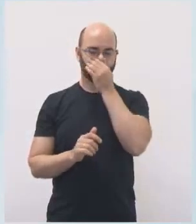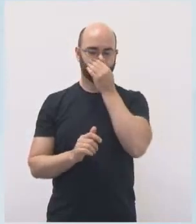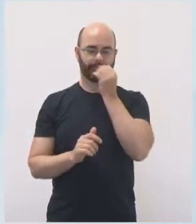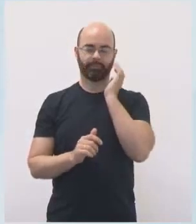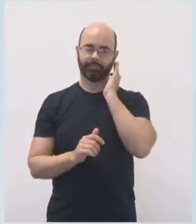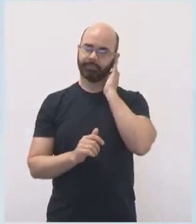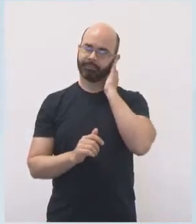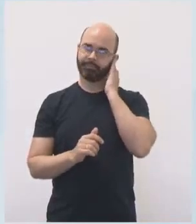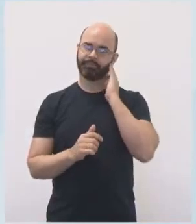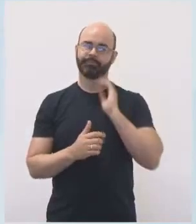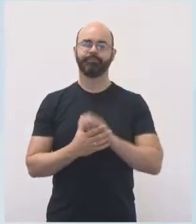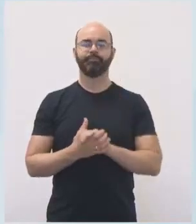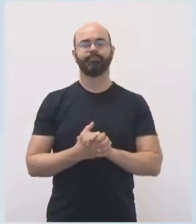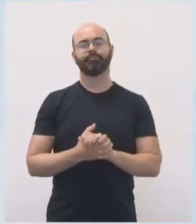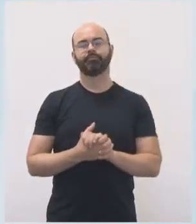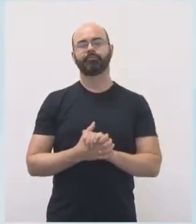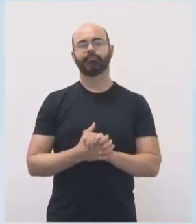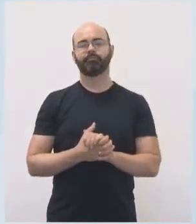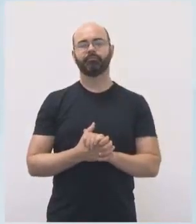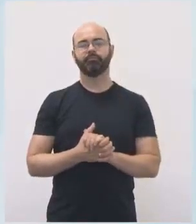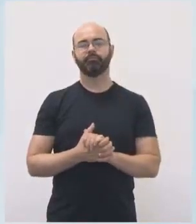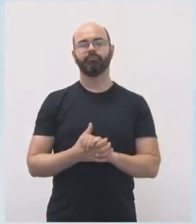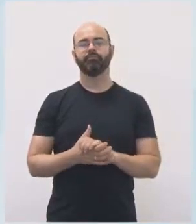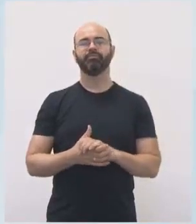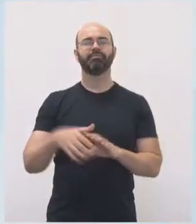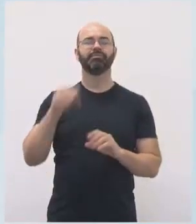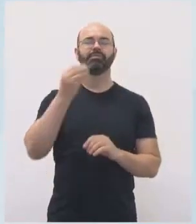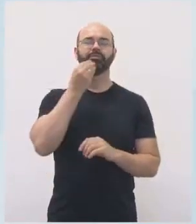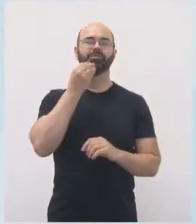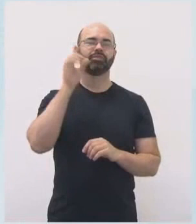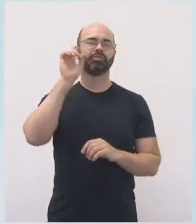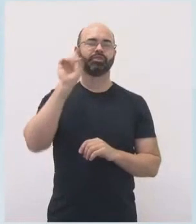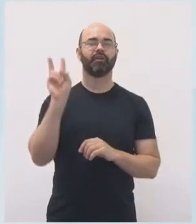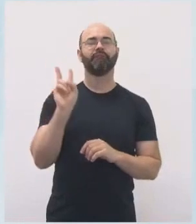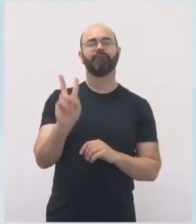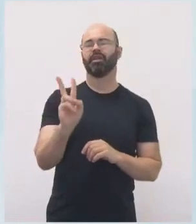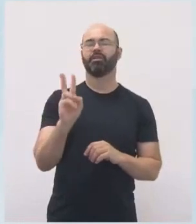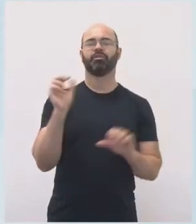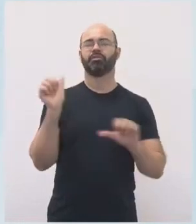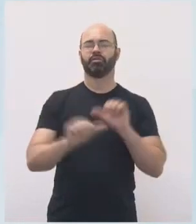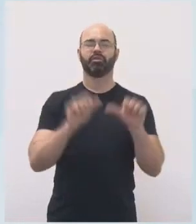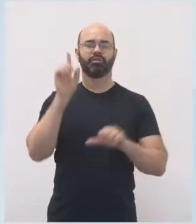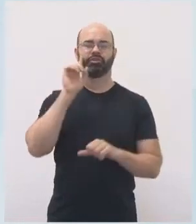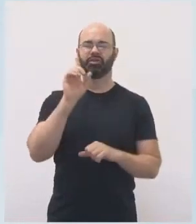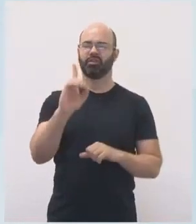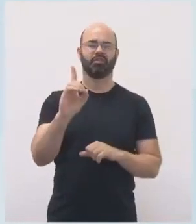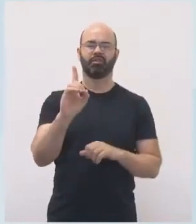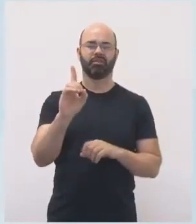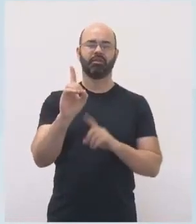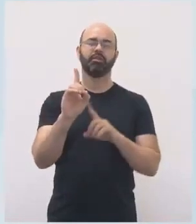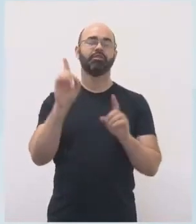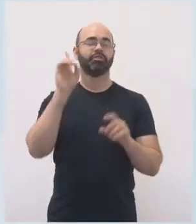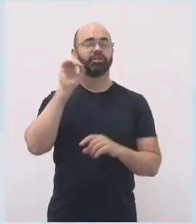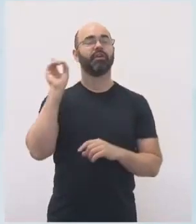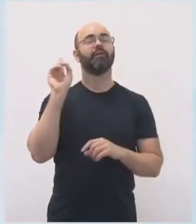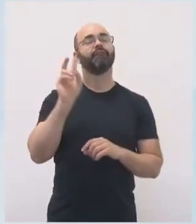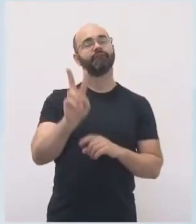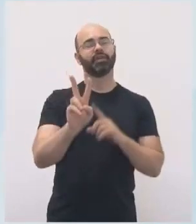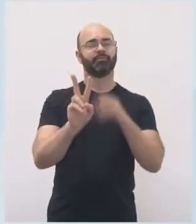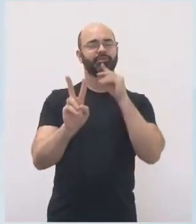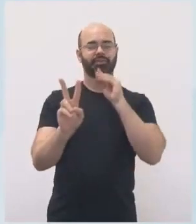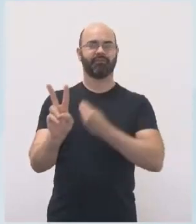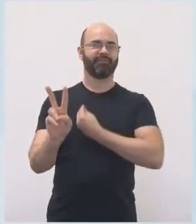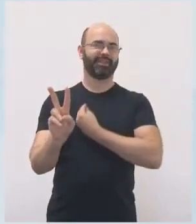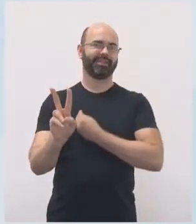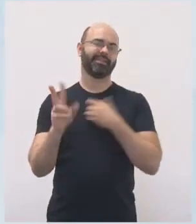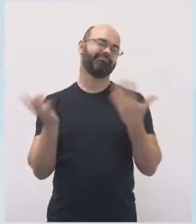lembro, ela deu ideia da gente batizar o dia D de dia V, dia da vida. Aí, como a rede já usa dia D, ficou só